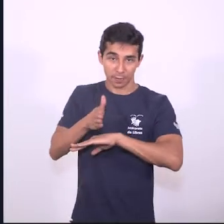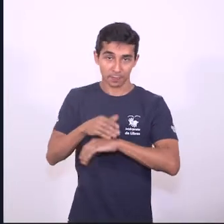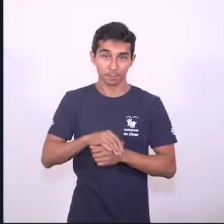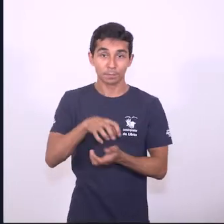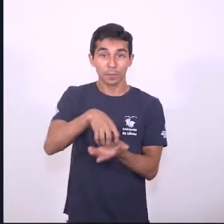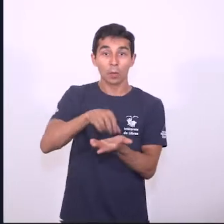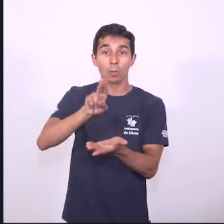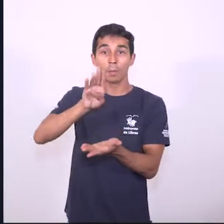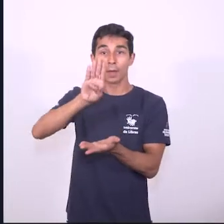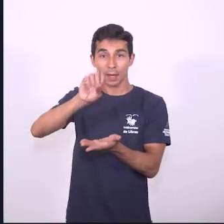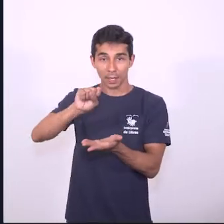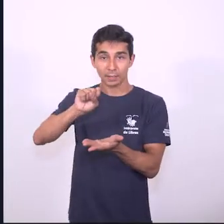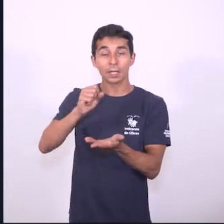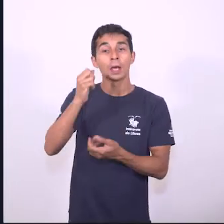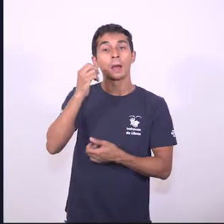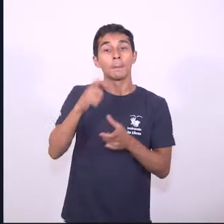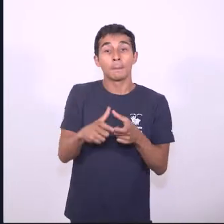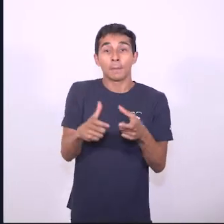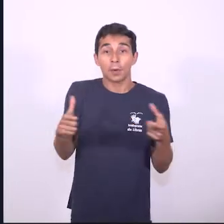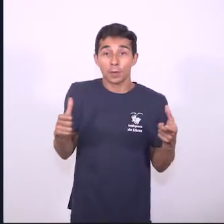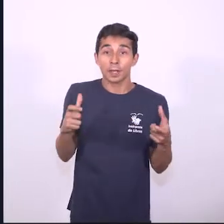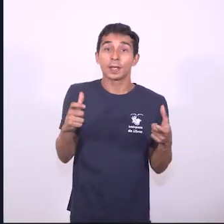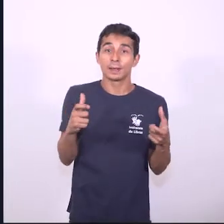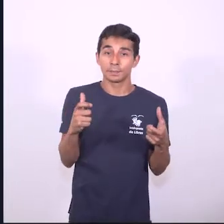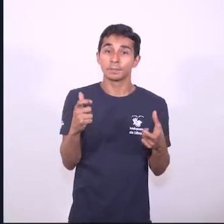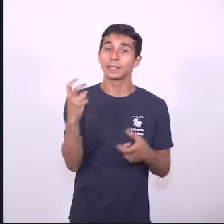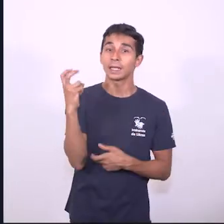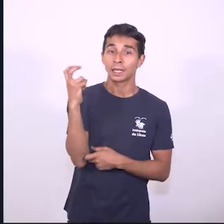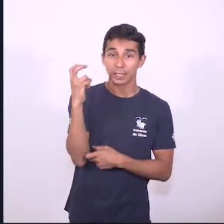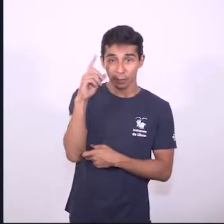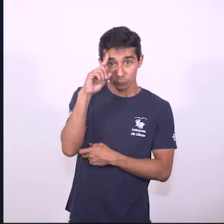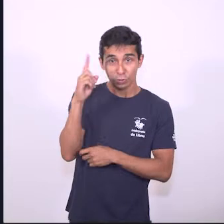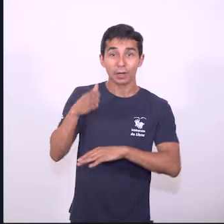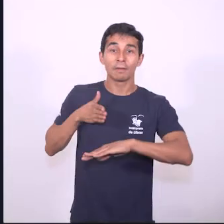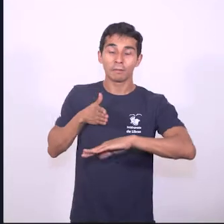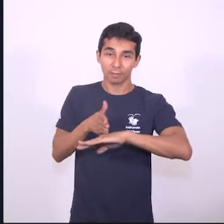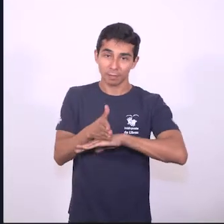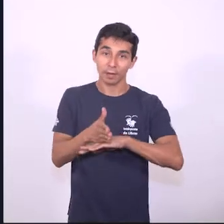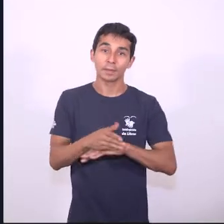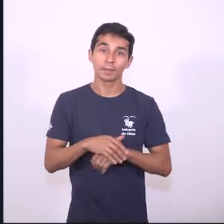UBS integrada no 5,3, também no 5º dia, no hospital,